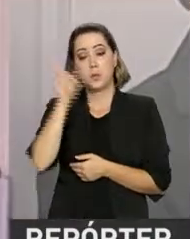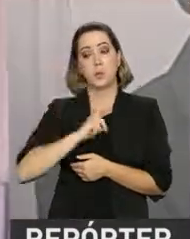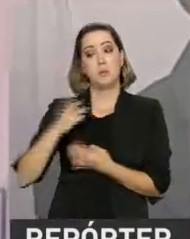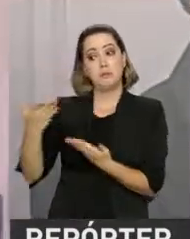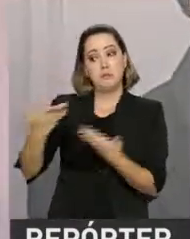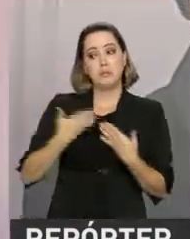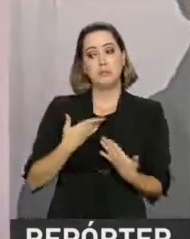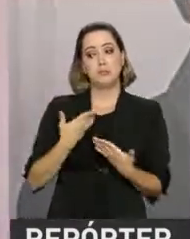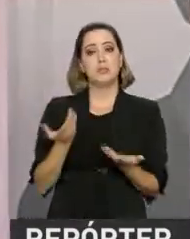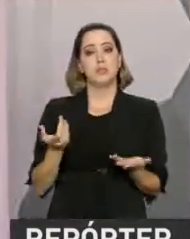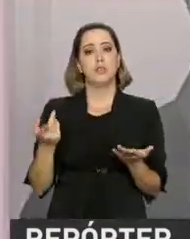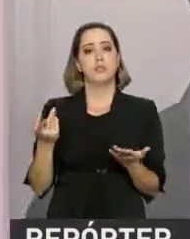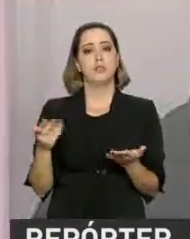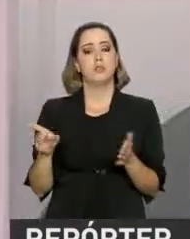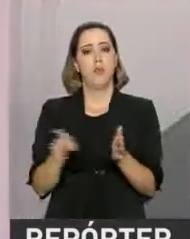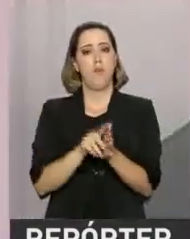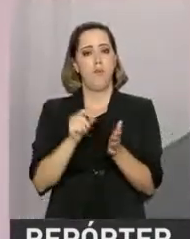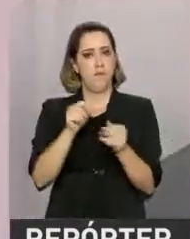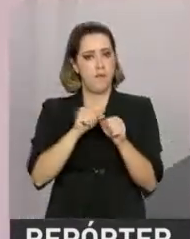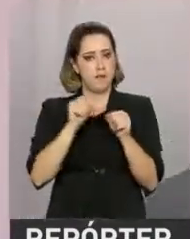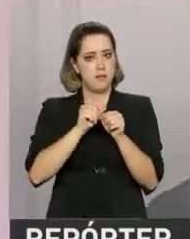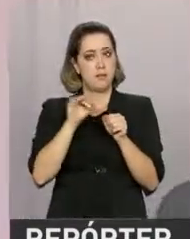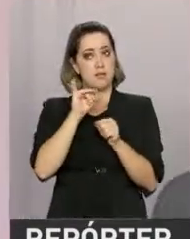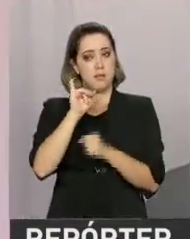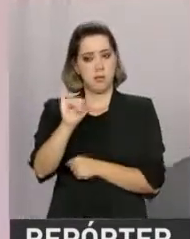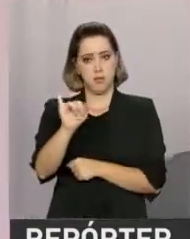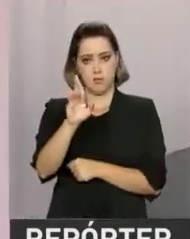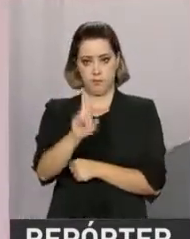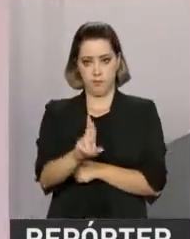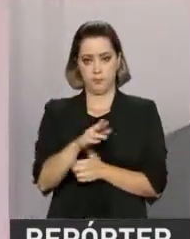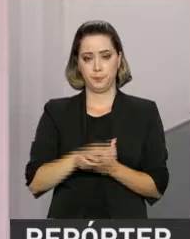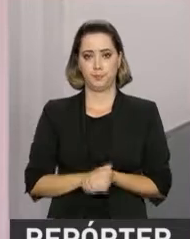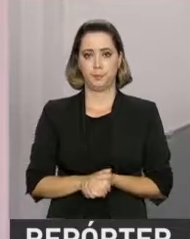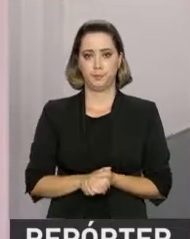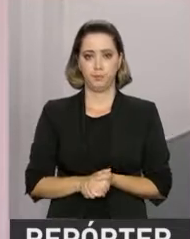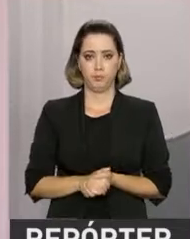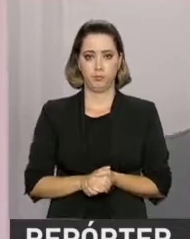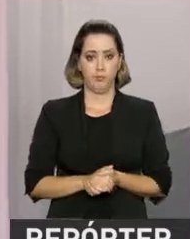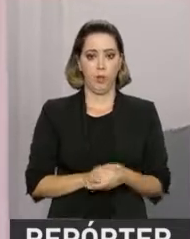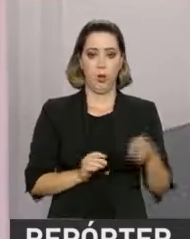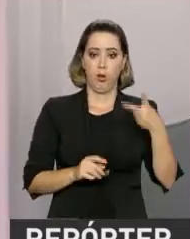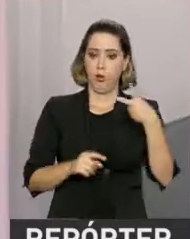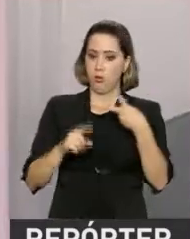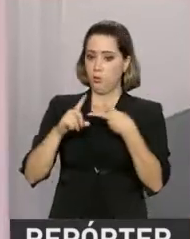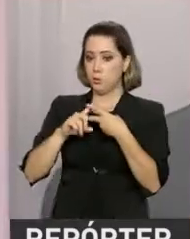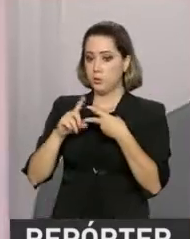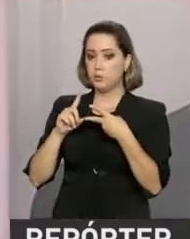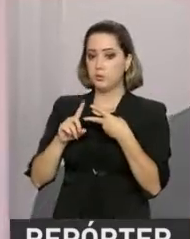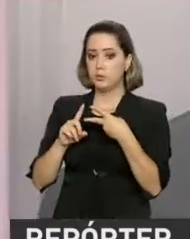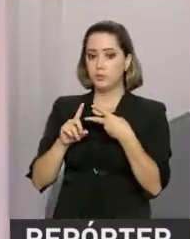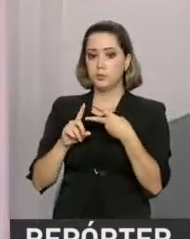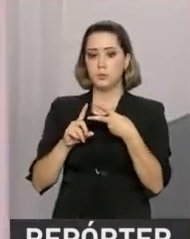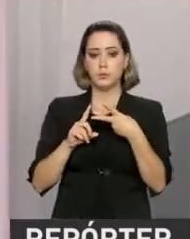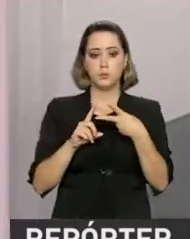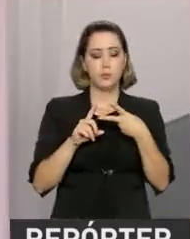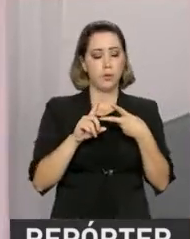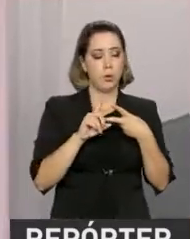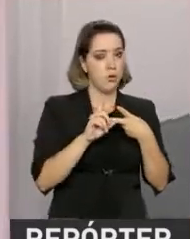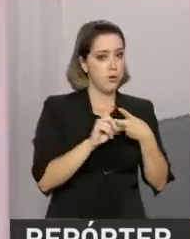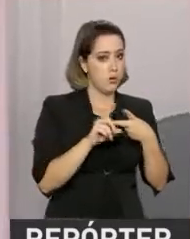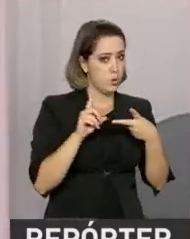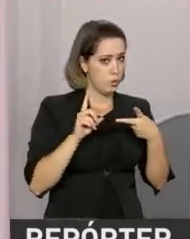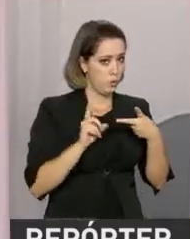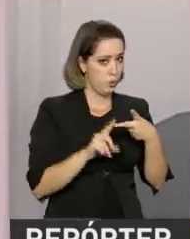traz ao fazer a declaração de imposto? Vou citar dois exemplos. O primeiro é com relação à parte